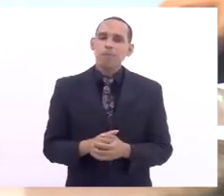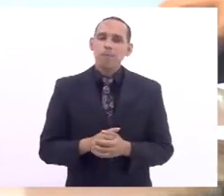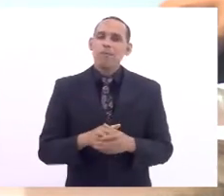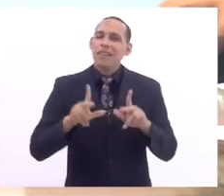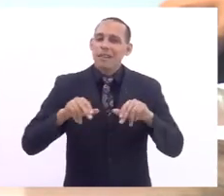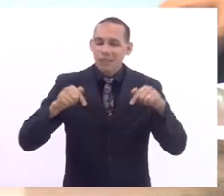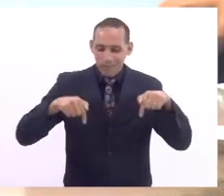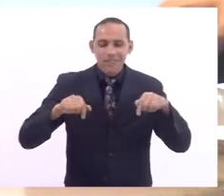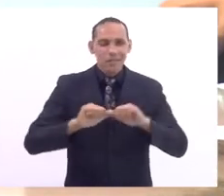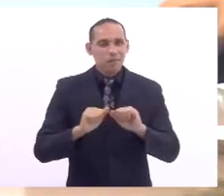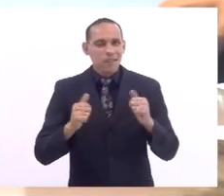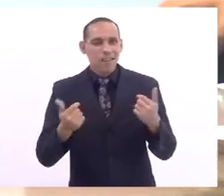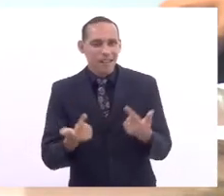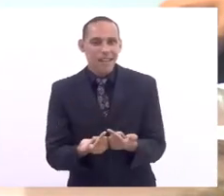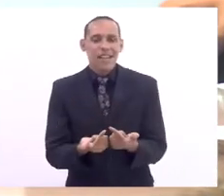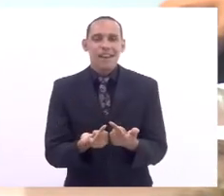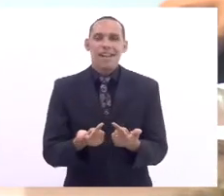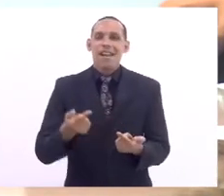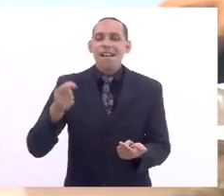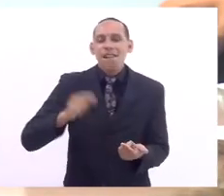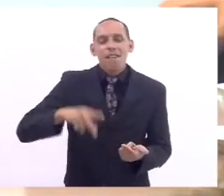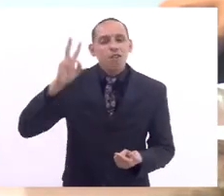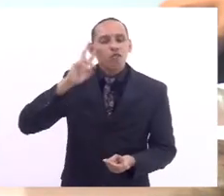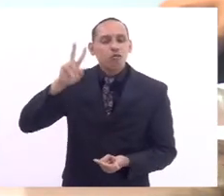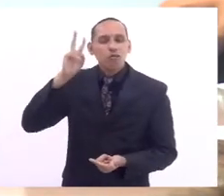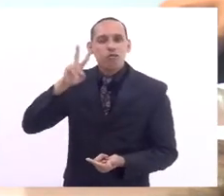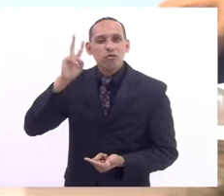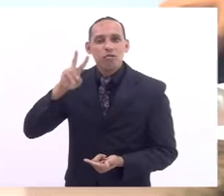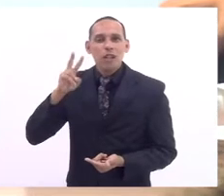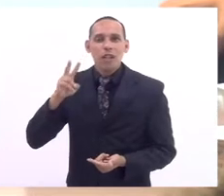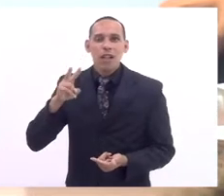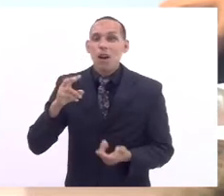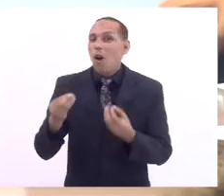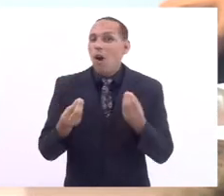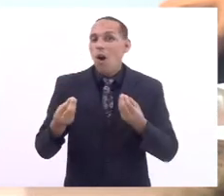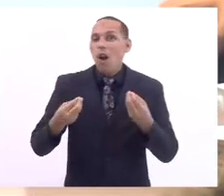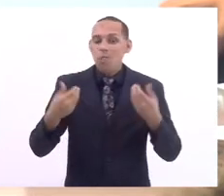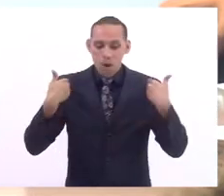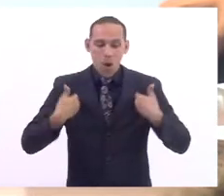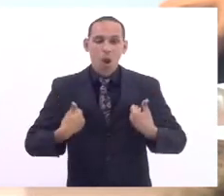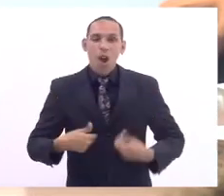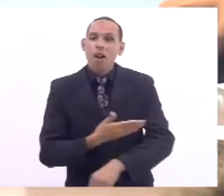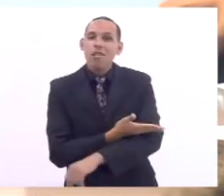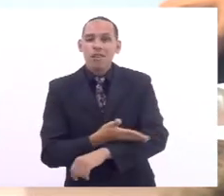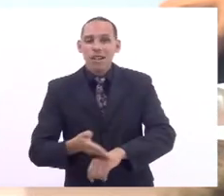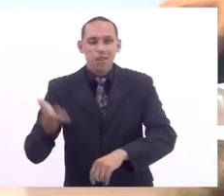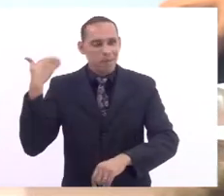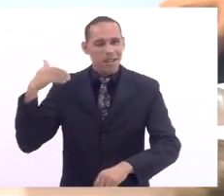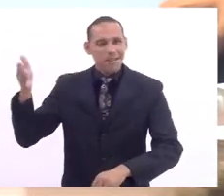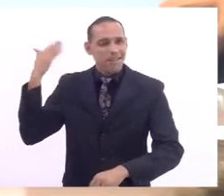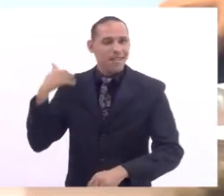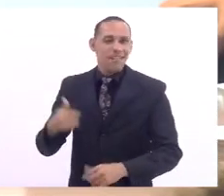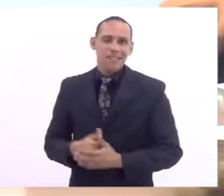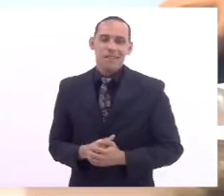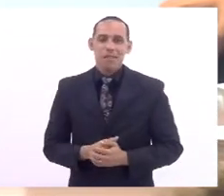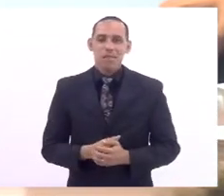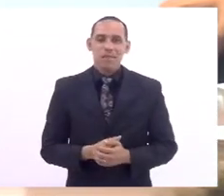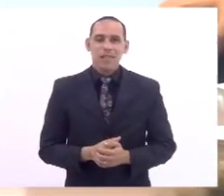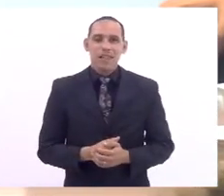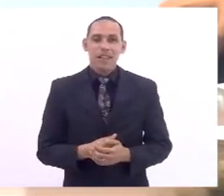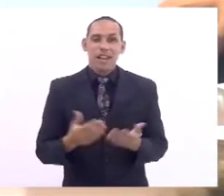Assembleia Legislativa foram historicamente e construídos e ocupados por corpos brancos e esta ocupação ela